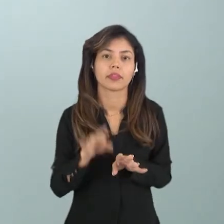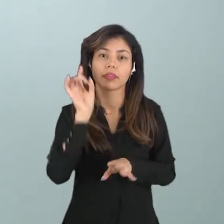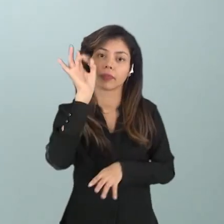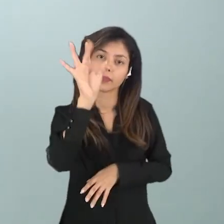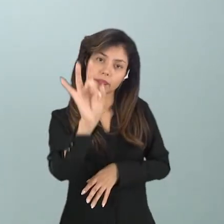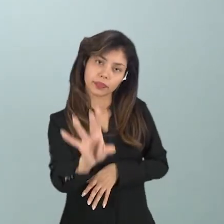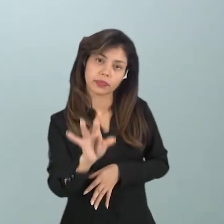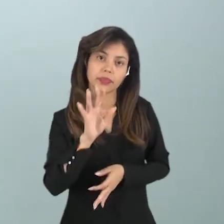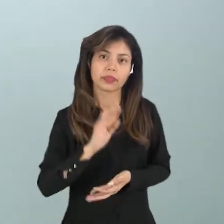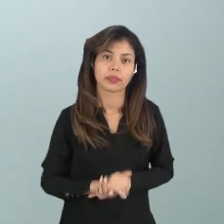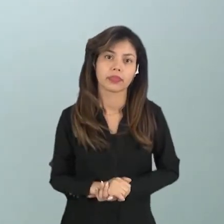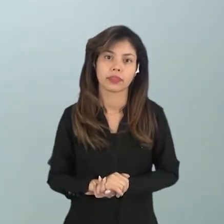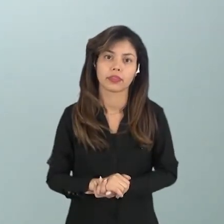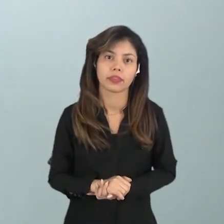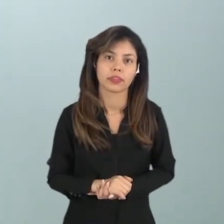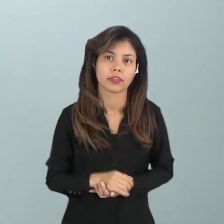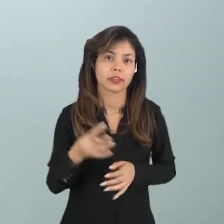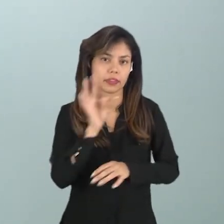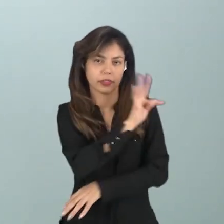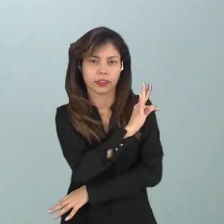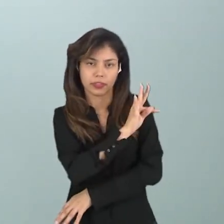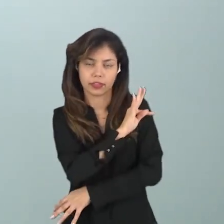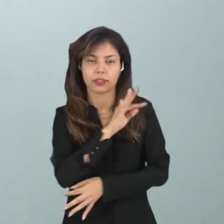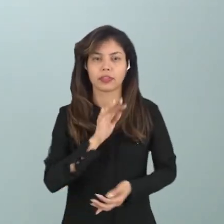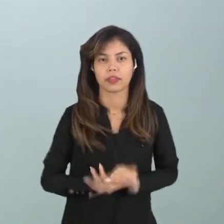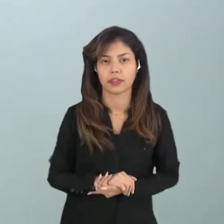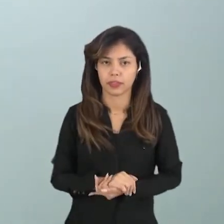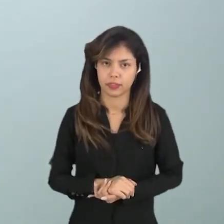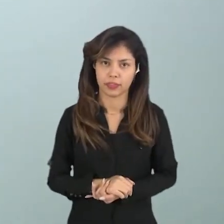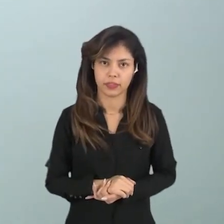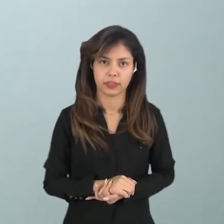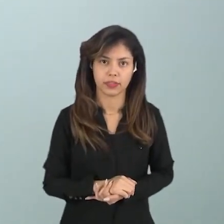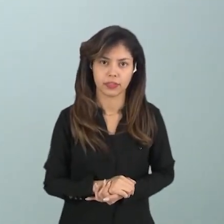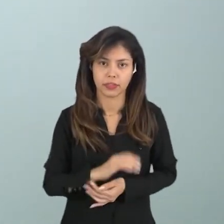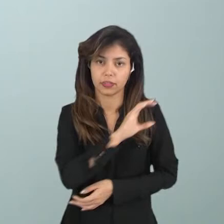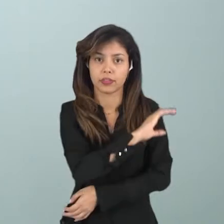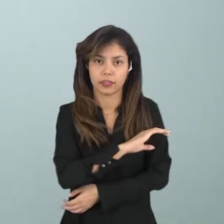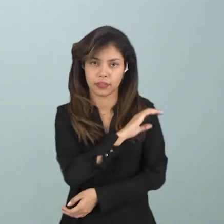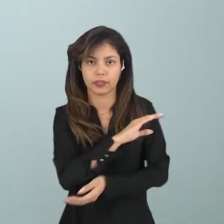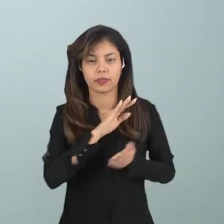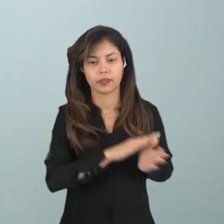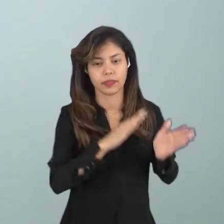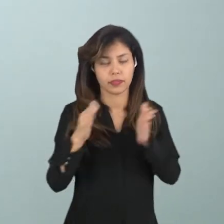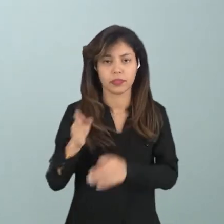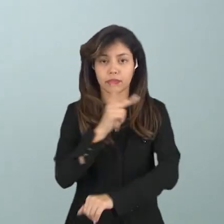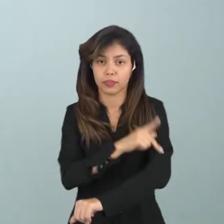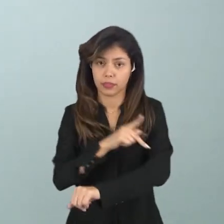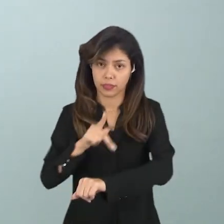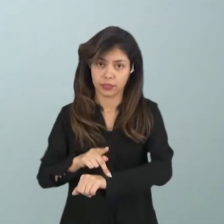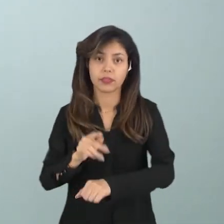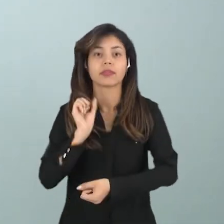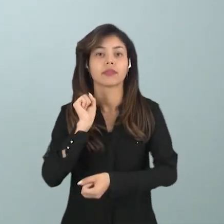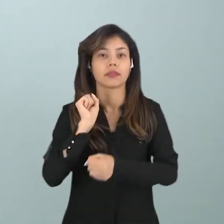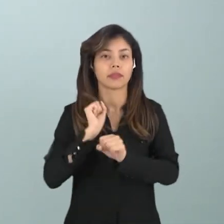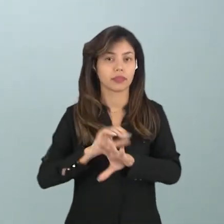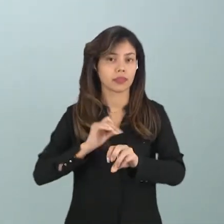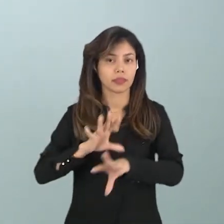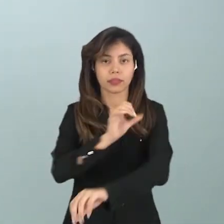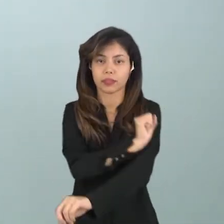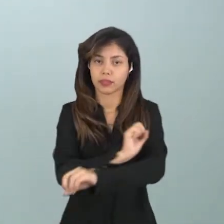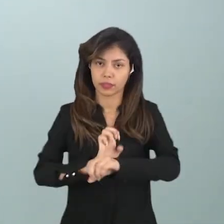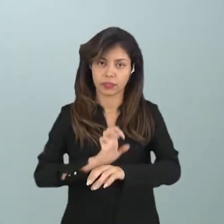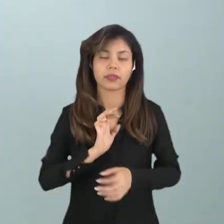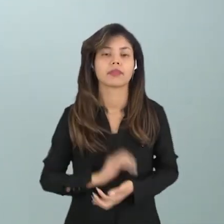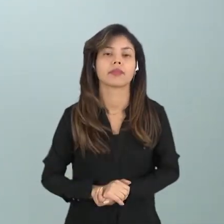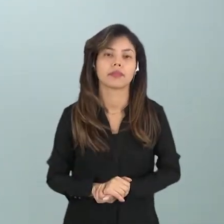um dos nossos técnicos e coordenadores da parte pedagógica da Secretaria de Educação, da